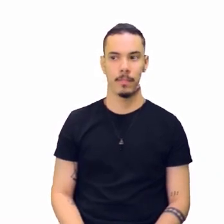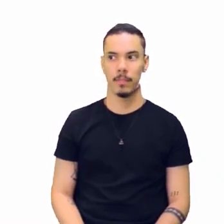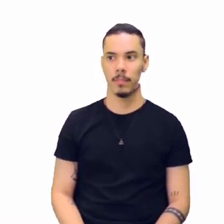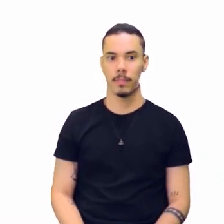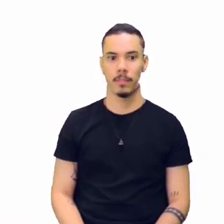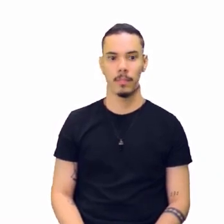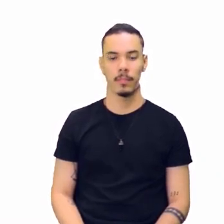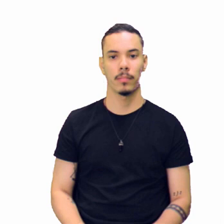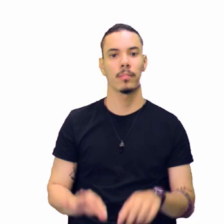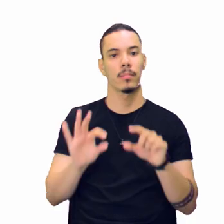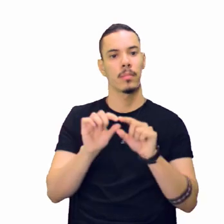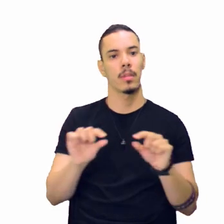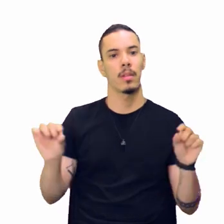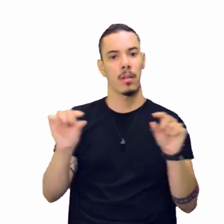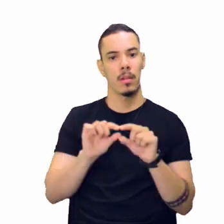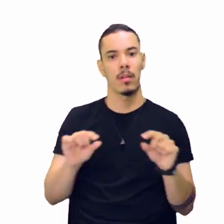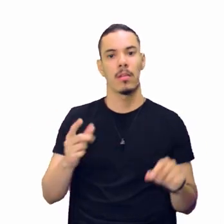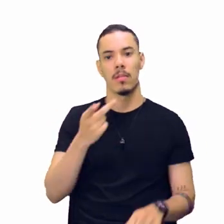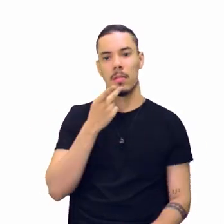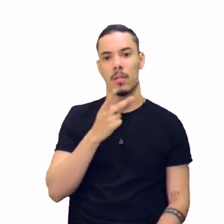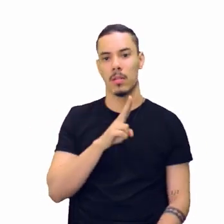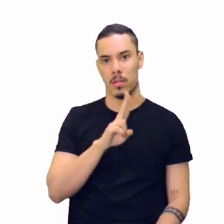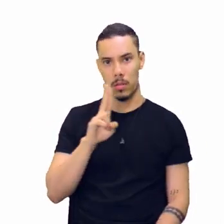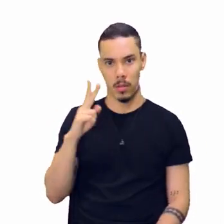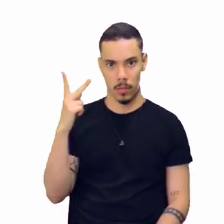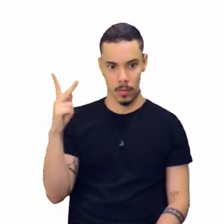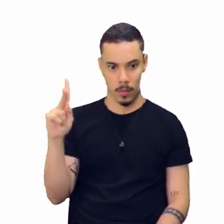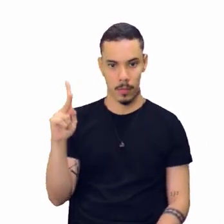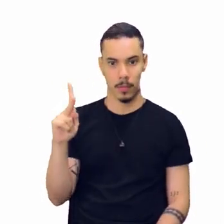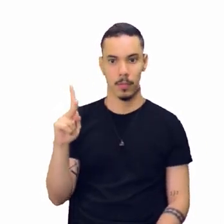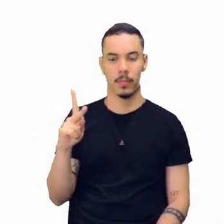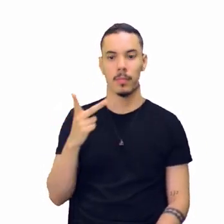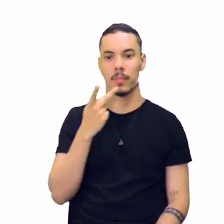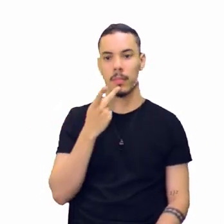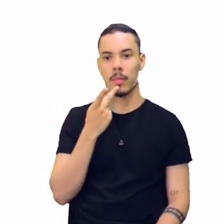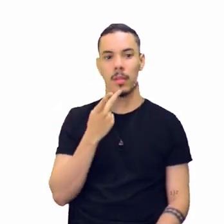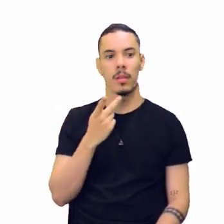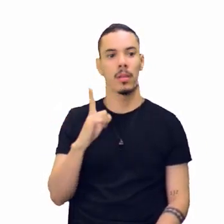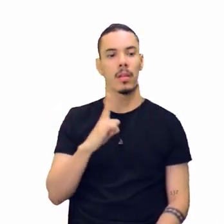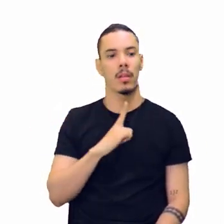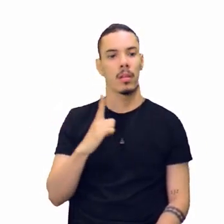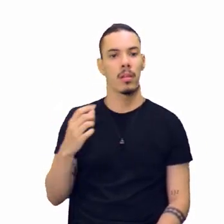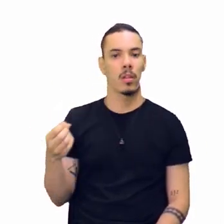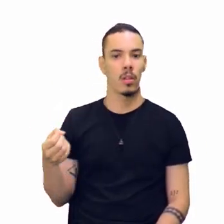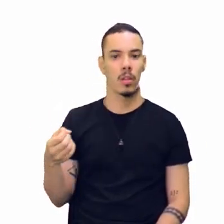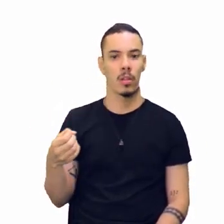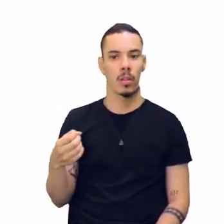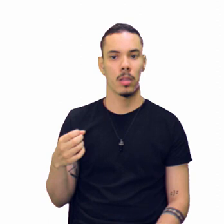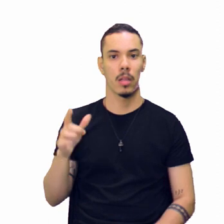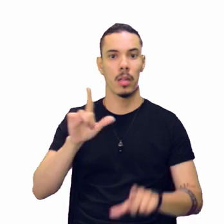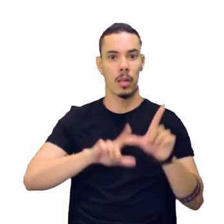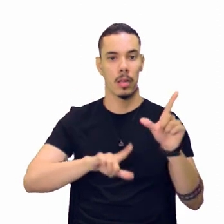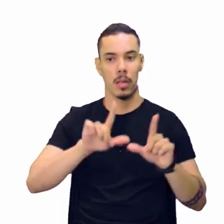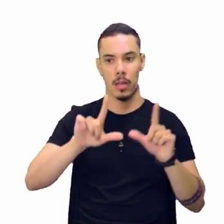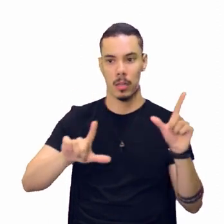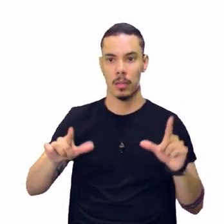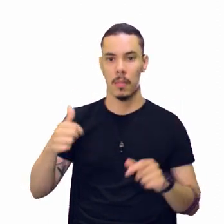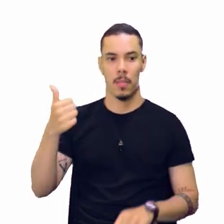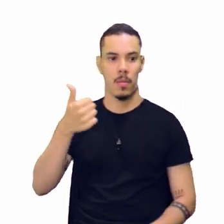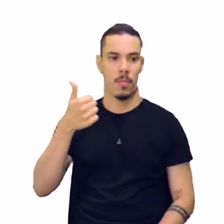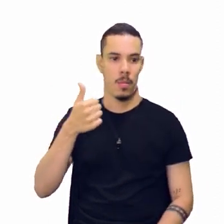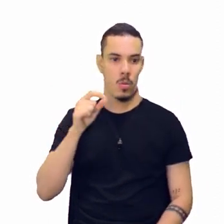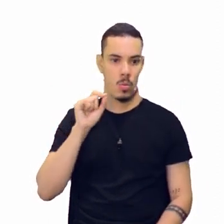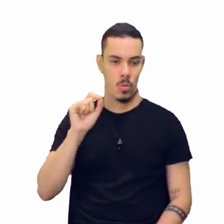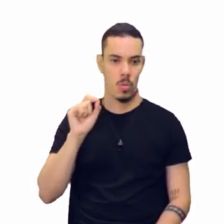Na sentença, Machado de Assis distingue-se em nossas letras, em primeiro lugar,